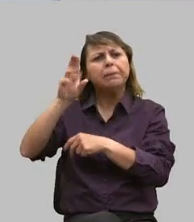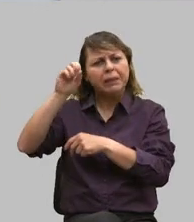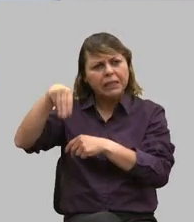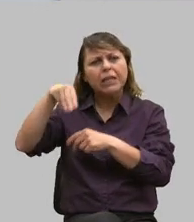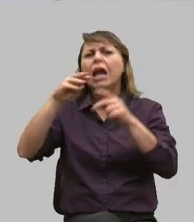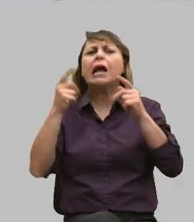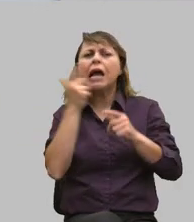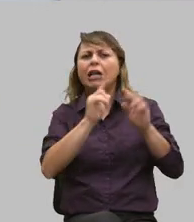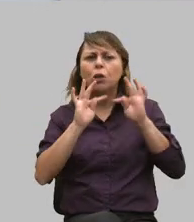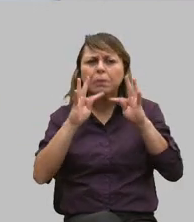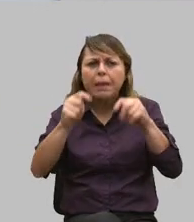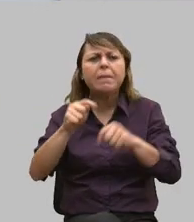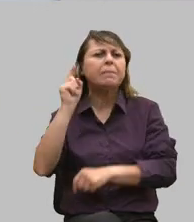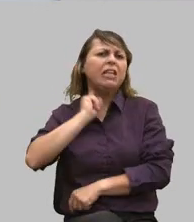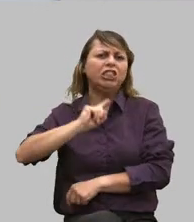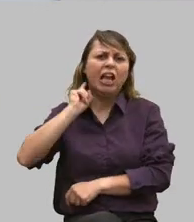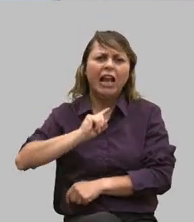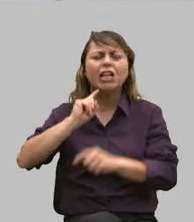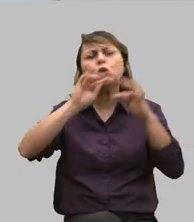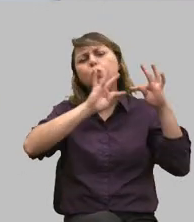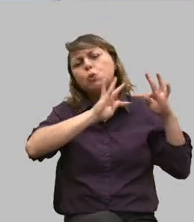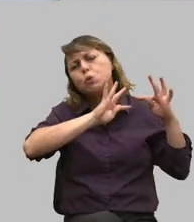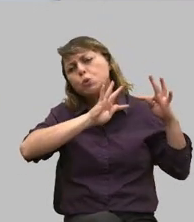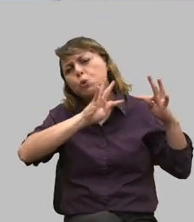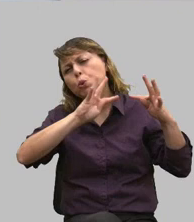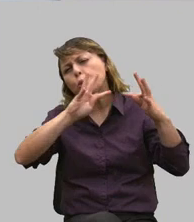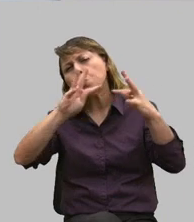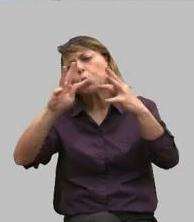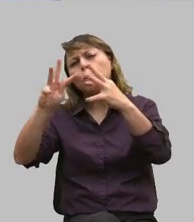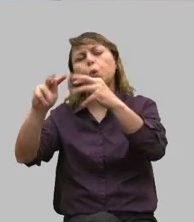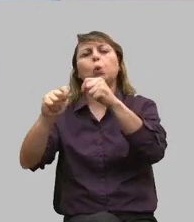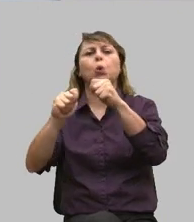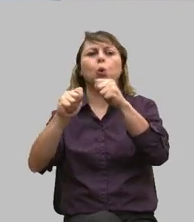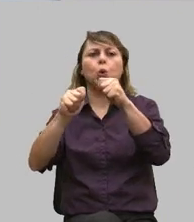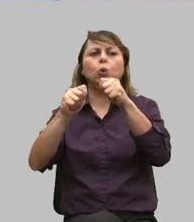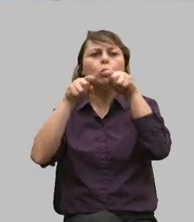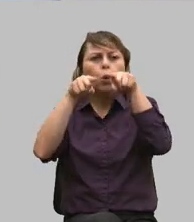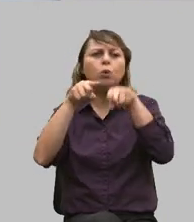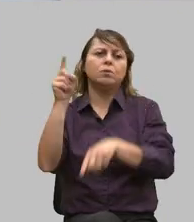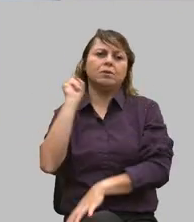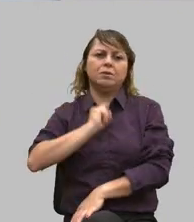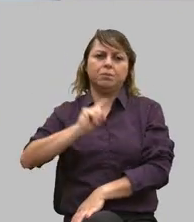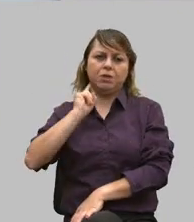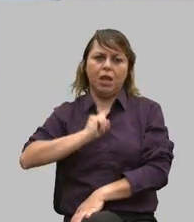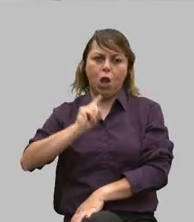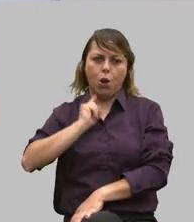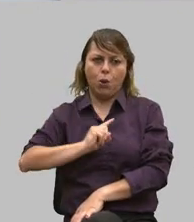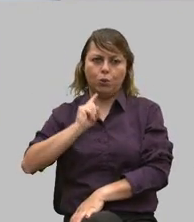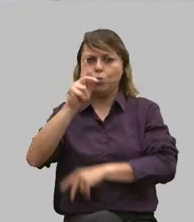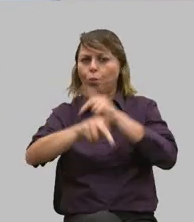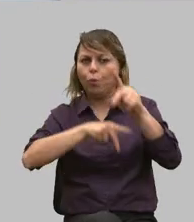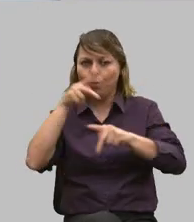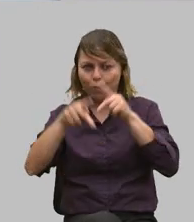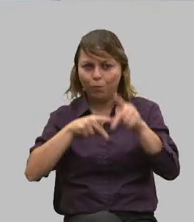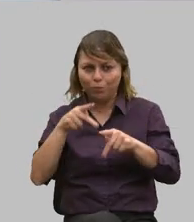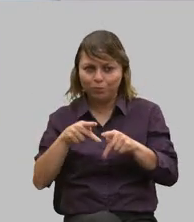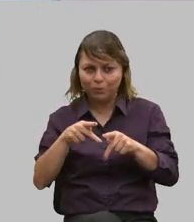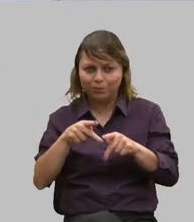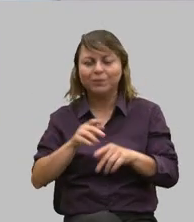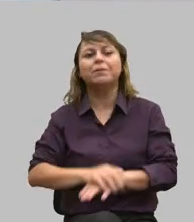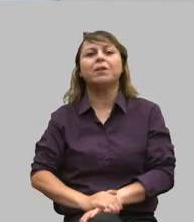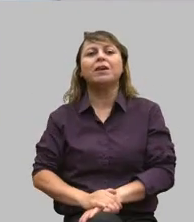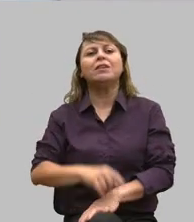ganha Minas Gerais e ganha todos o todos os mineiros brincando mas eu tô lembrando aqui dos Três